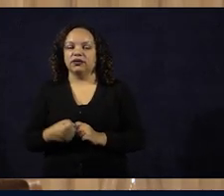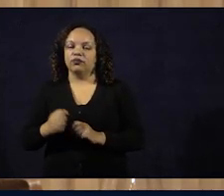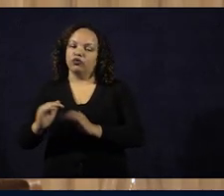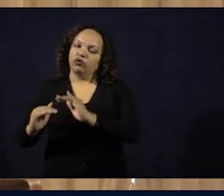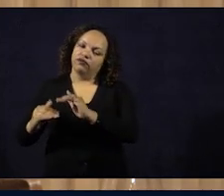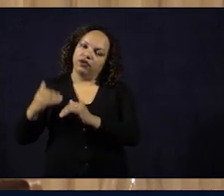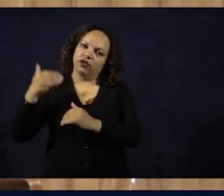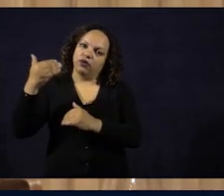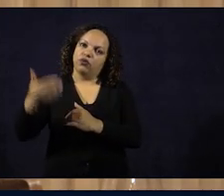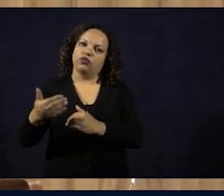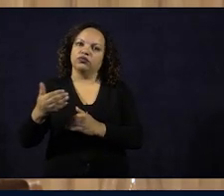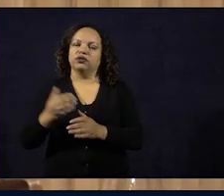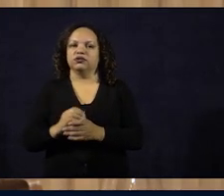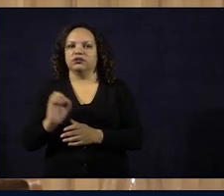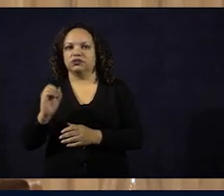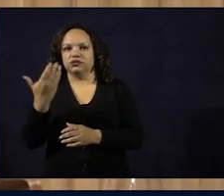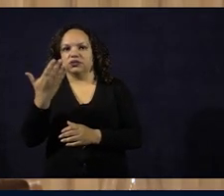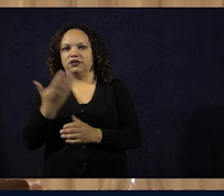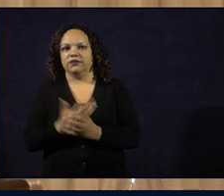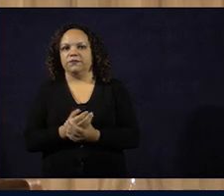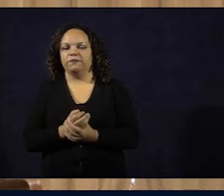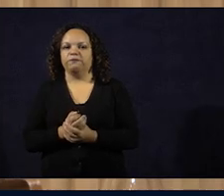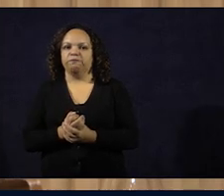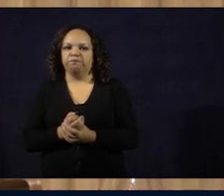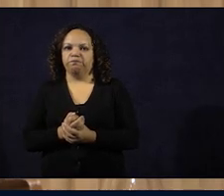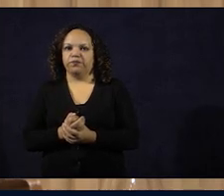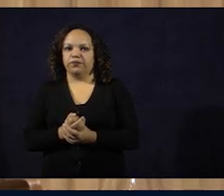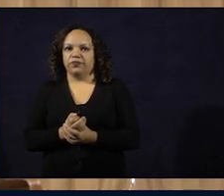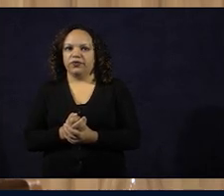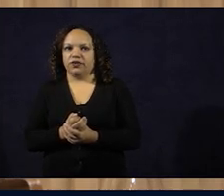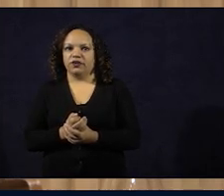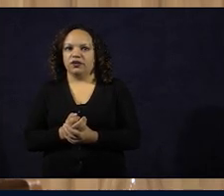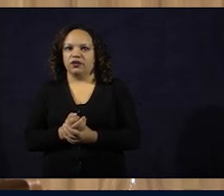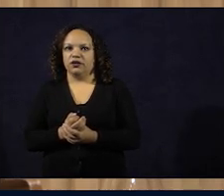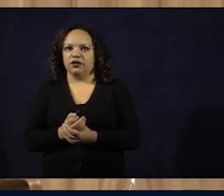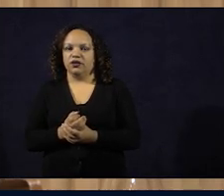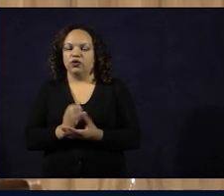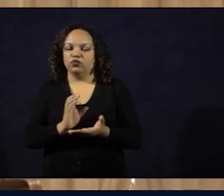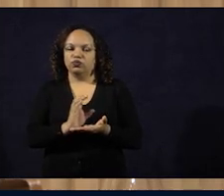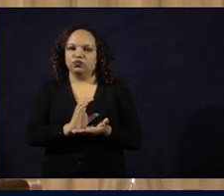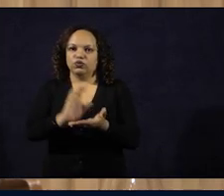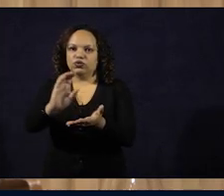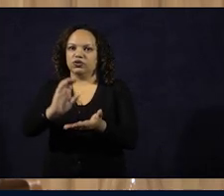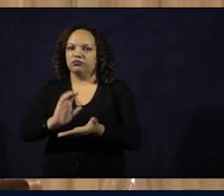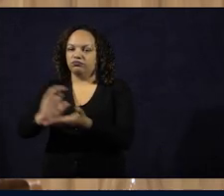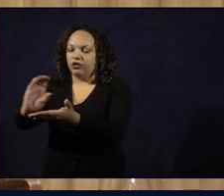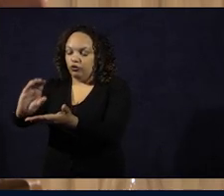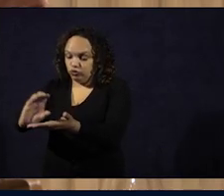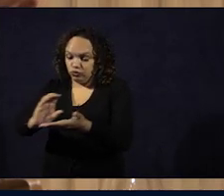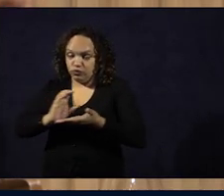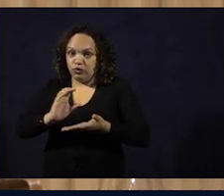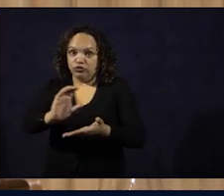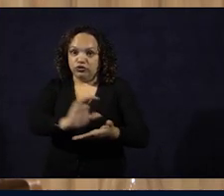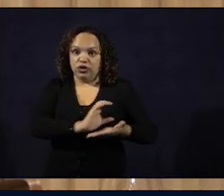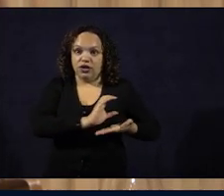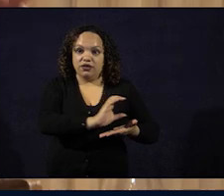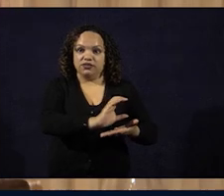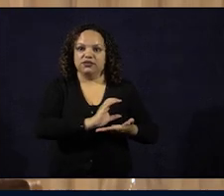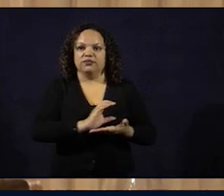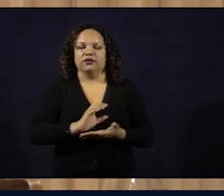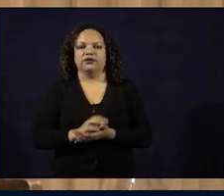aí, do ponto de vista principalmente de descarbonização e os créditos que a gente pode trazer para cá. Então, esses dois